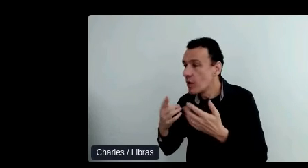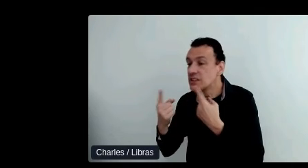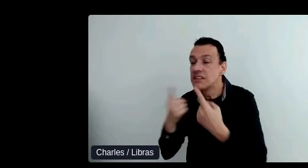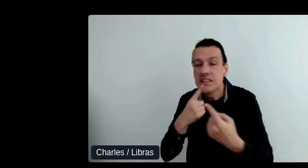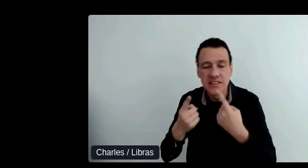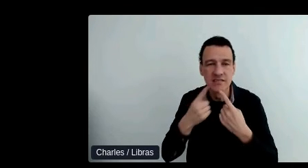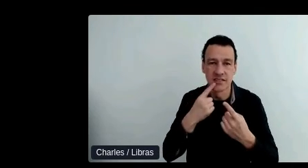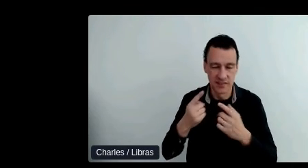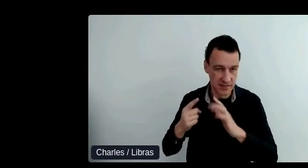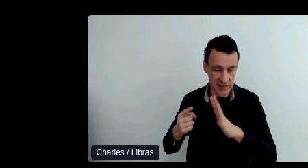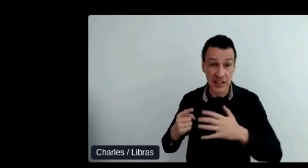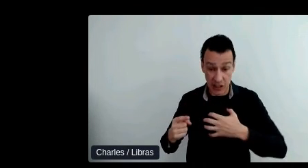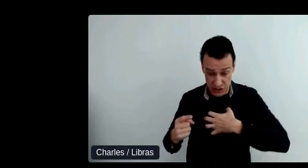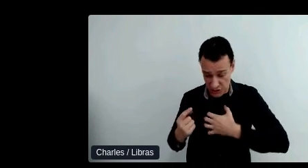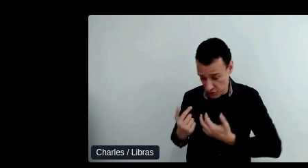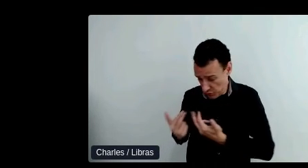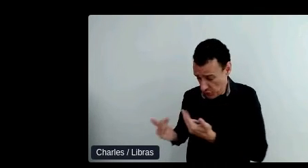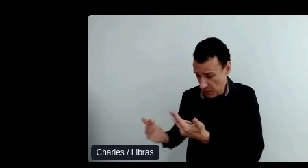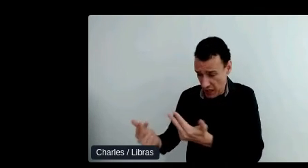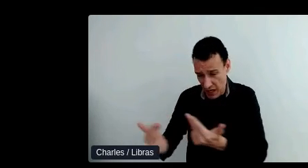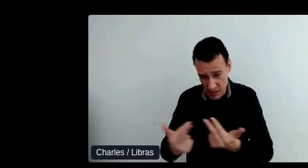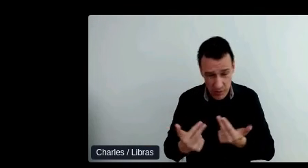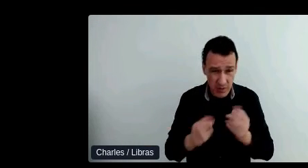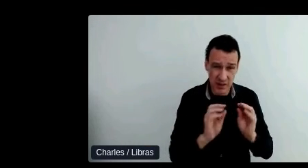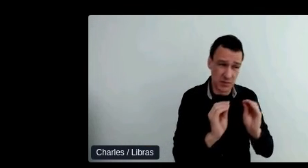padrãozinho. Pode ir.